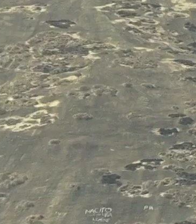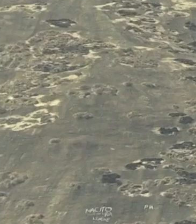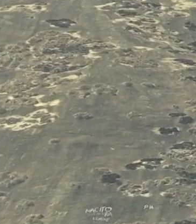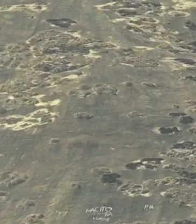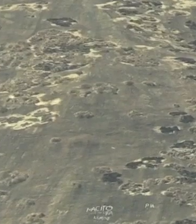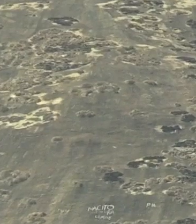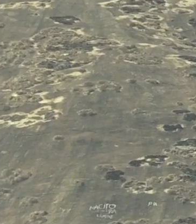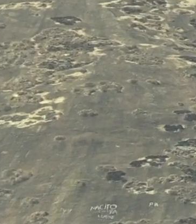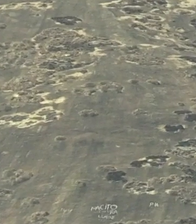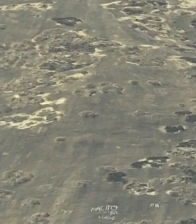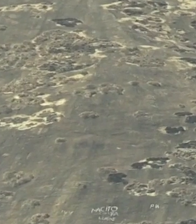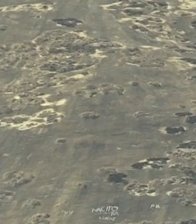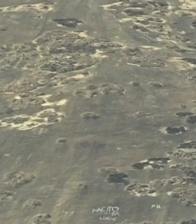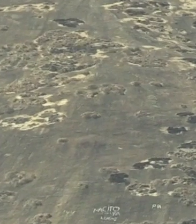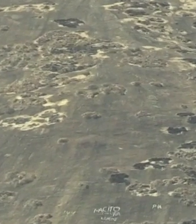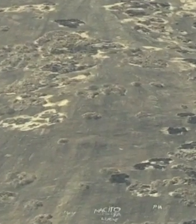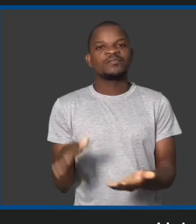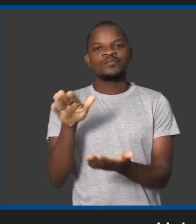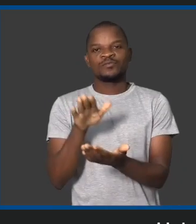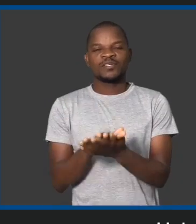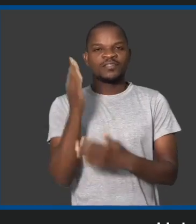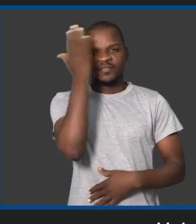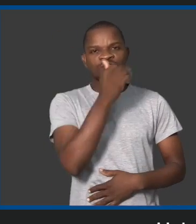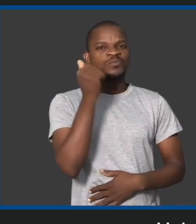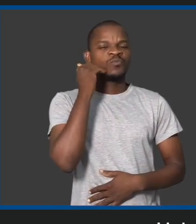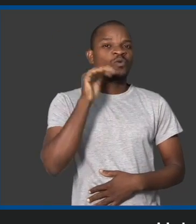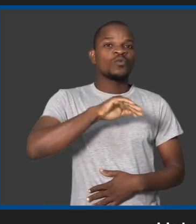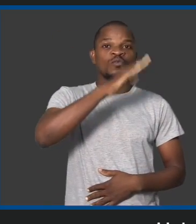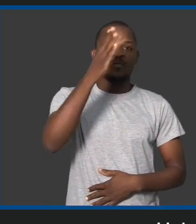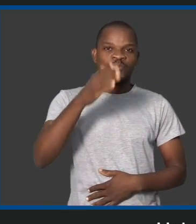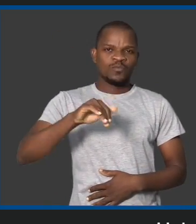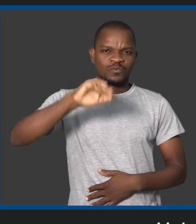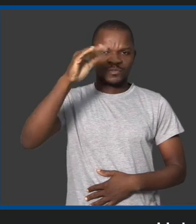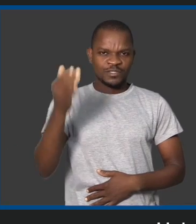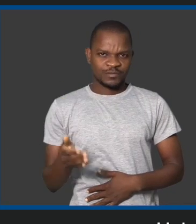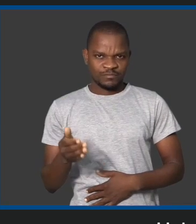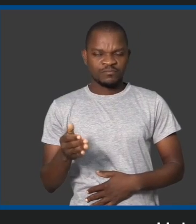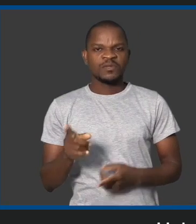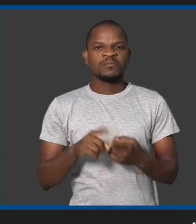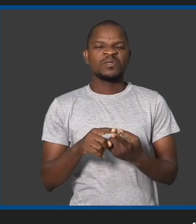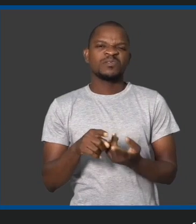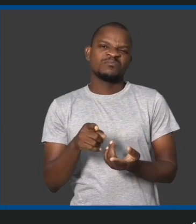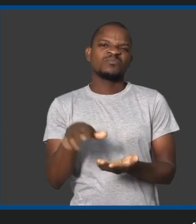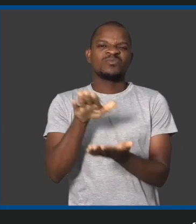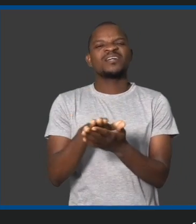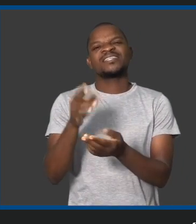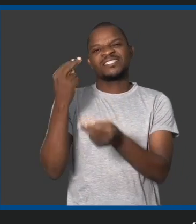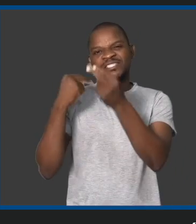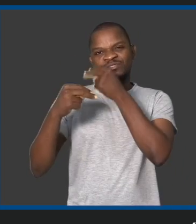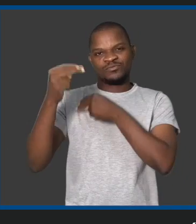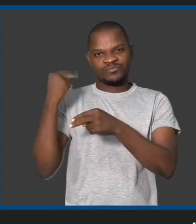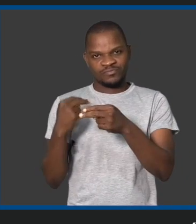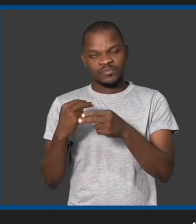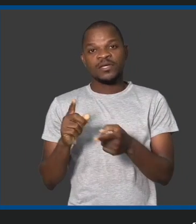Olá, hoje estamos cabeça de velho aqui na cidade de Shumui, aliás é um local histórico,